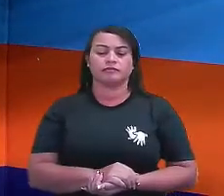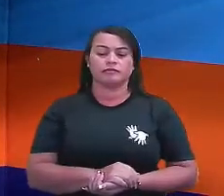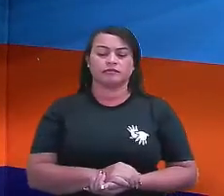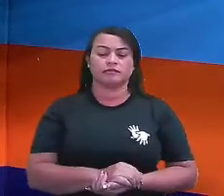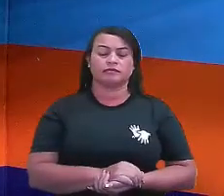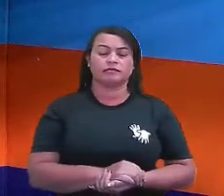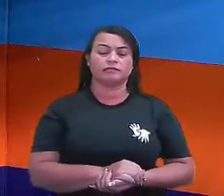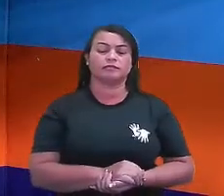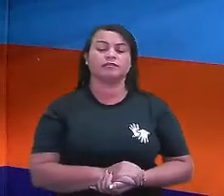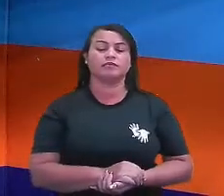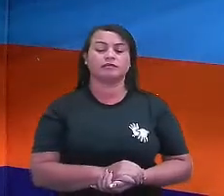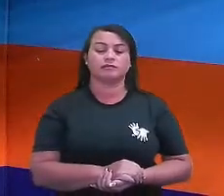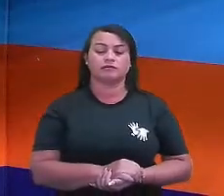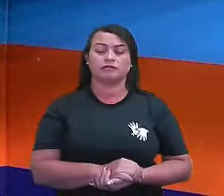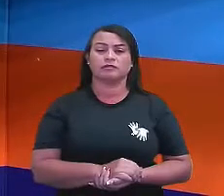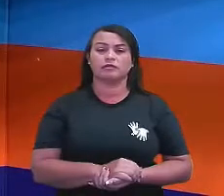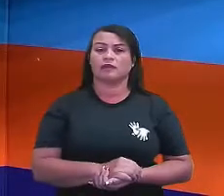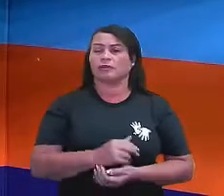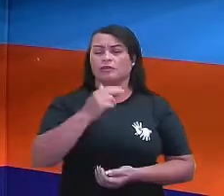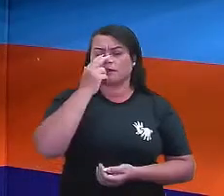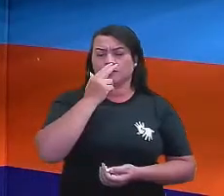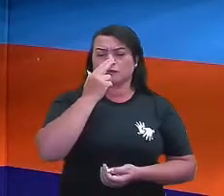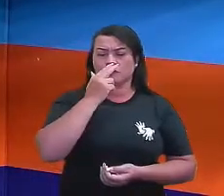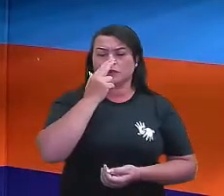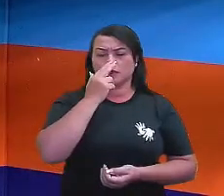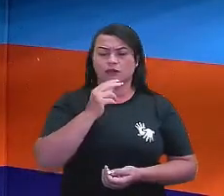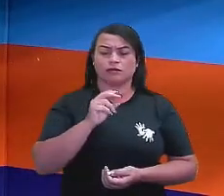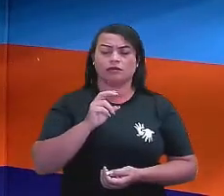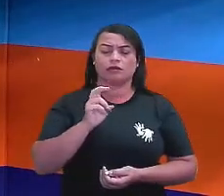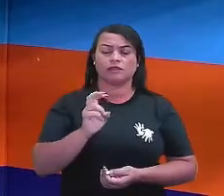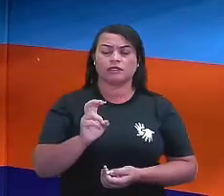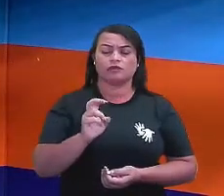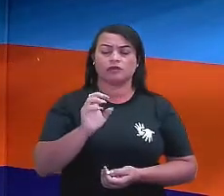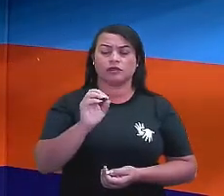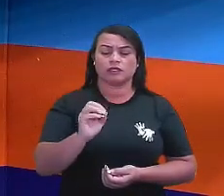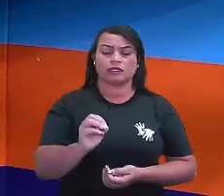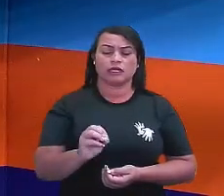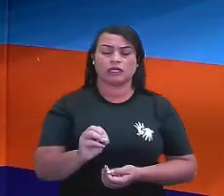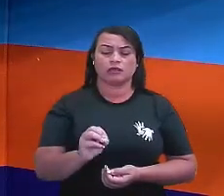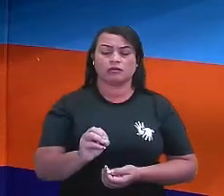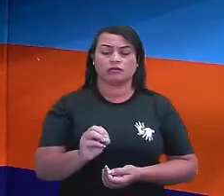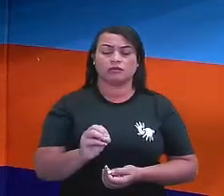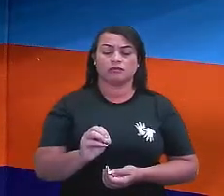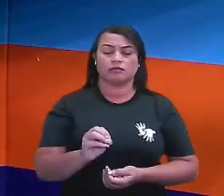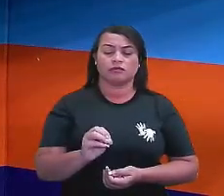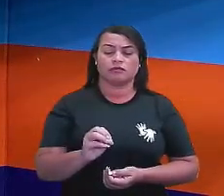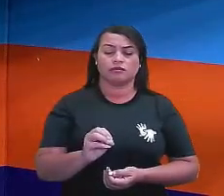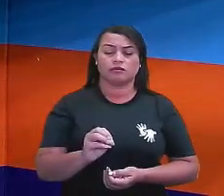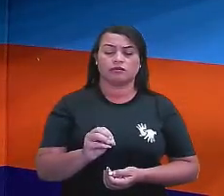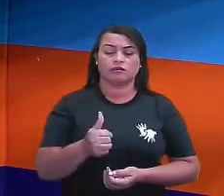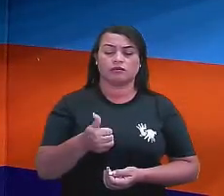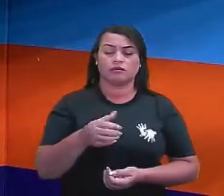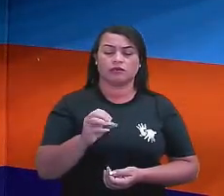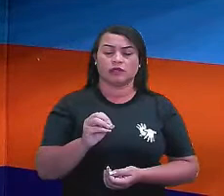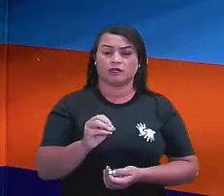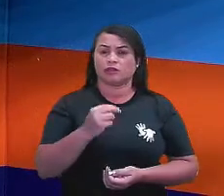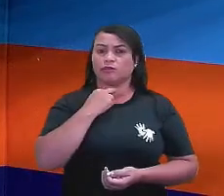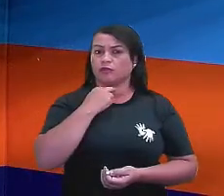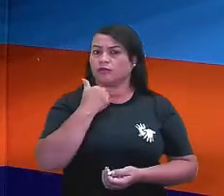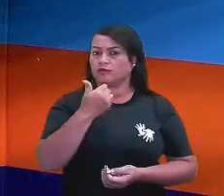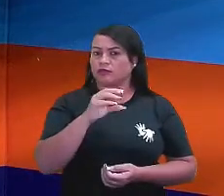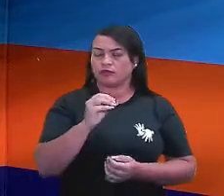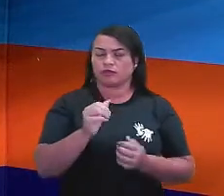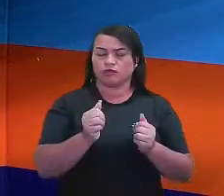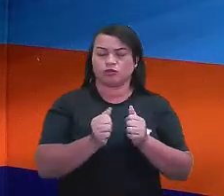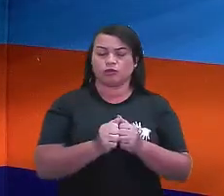aqui embaixo, daquele jeitinho de sempre. 5 vezes 0, 0. 5 vezes 2, 10. Não posso botar